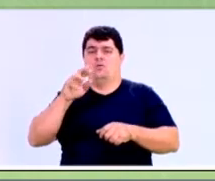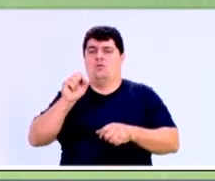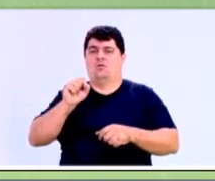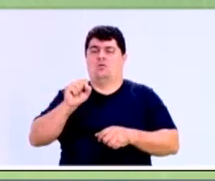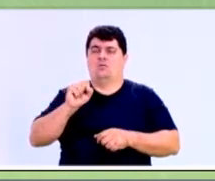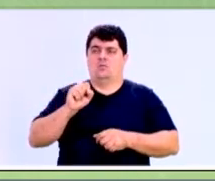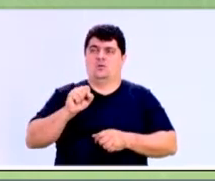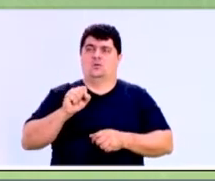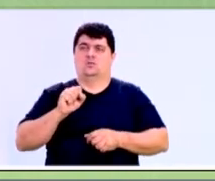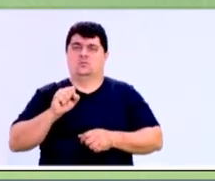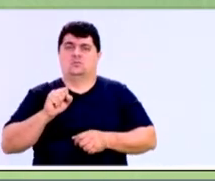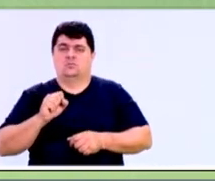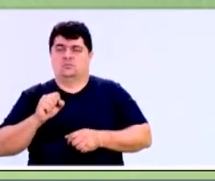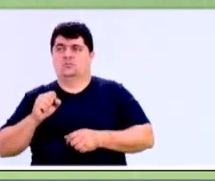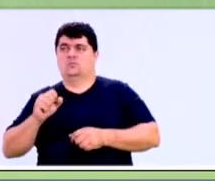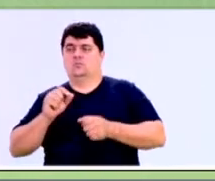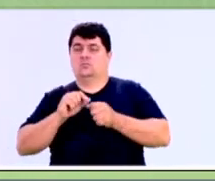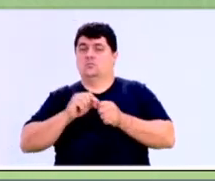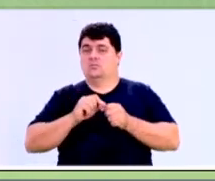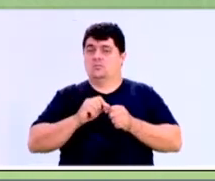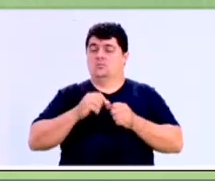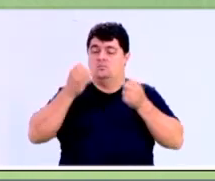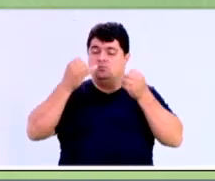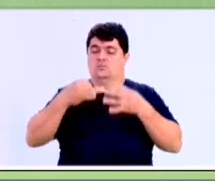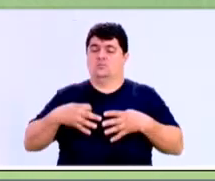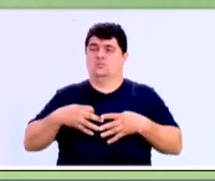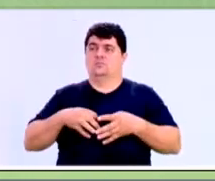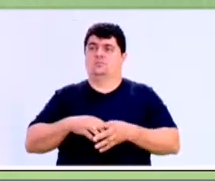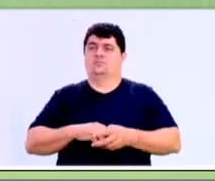pequena observação sobre essa informação. Gente,